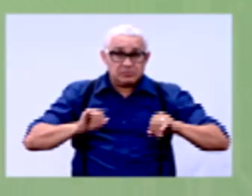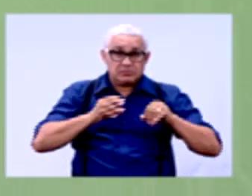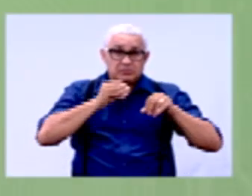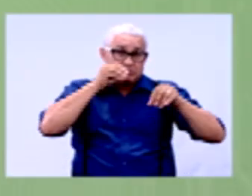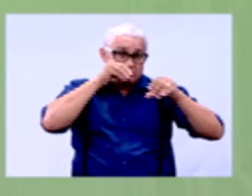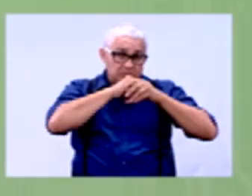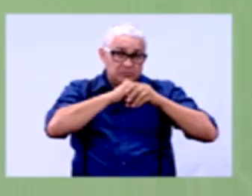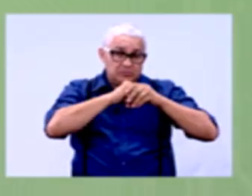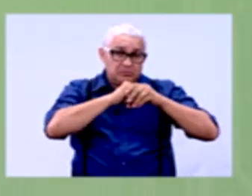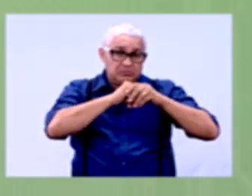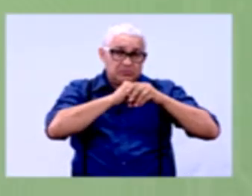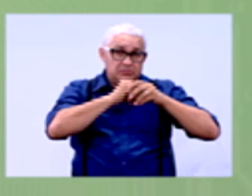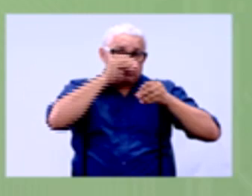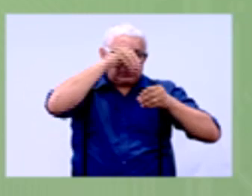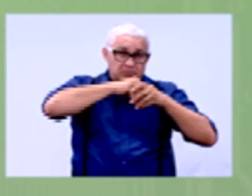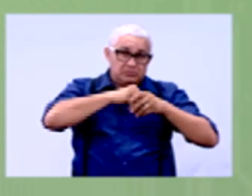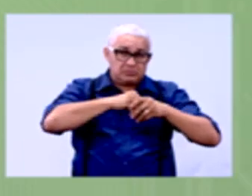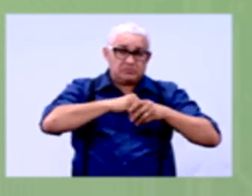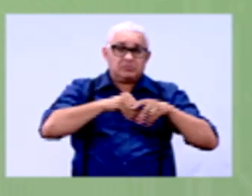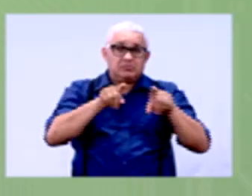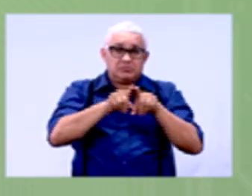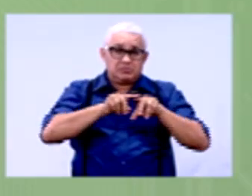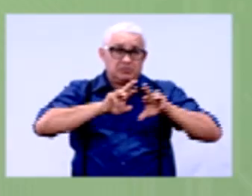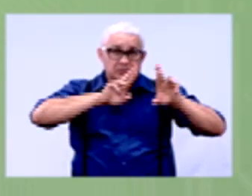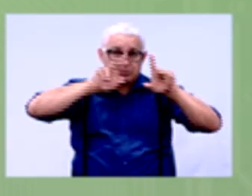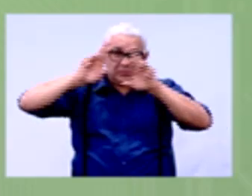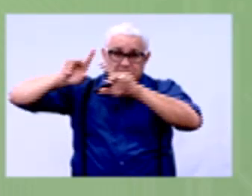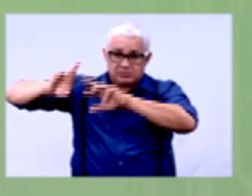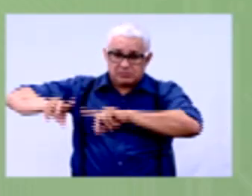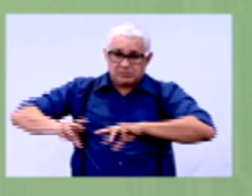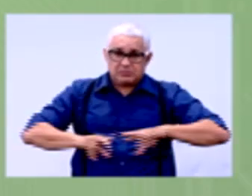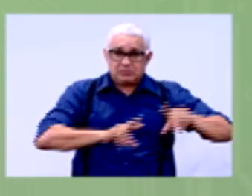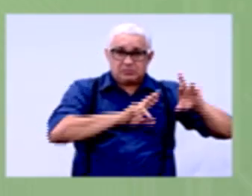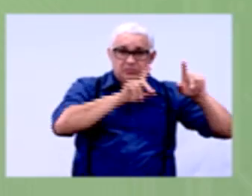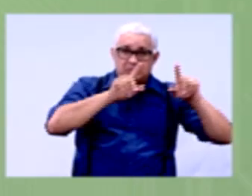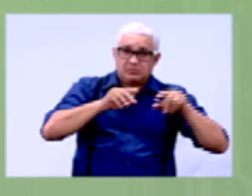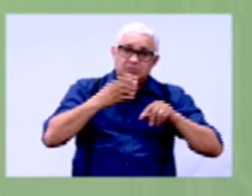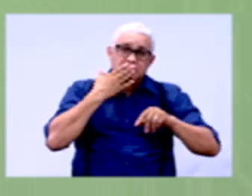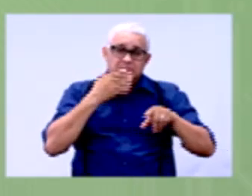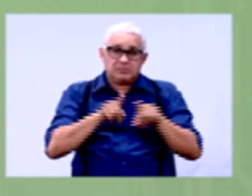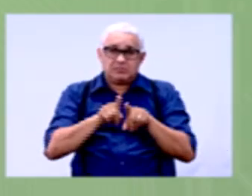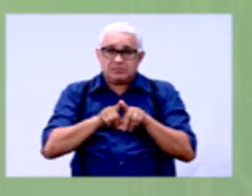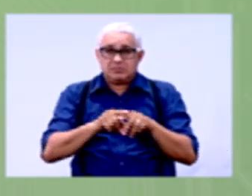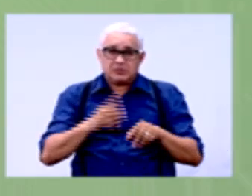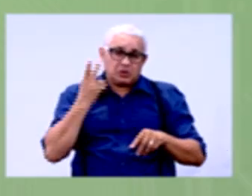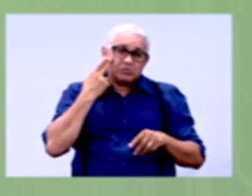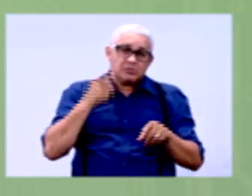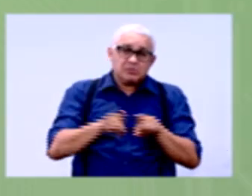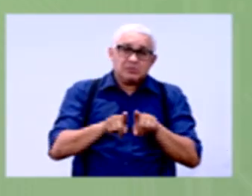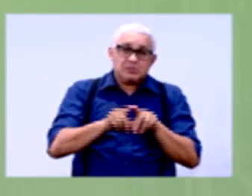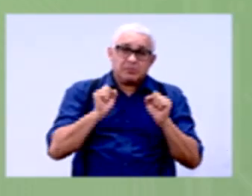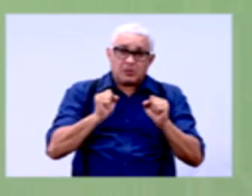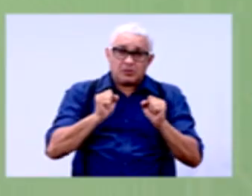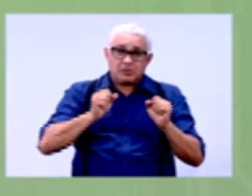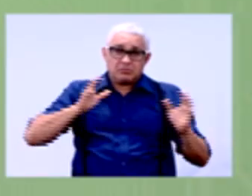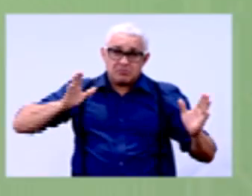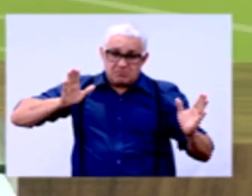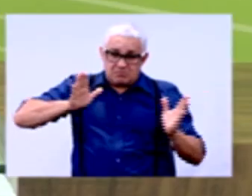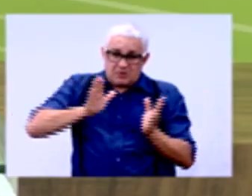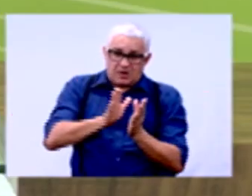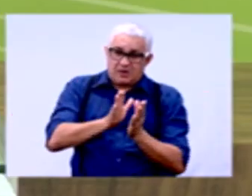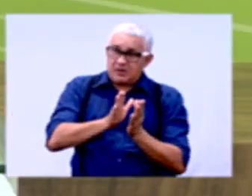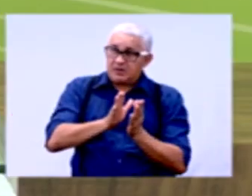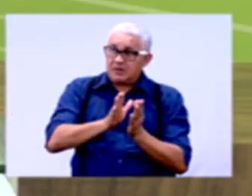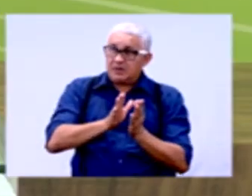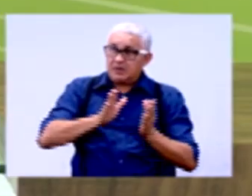ter tipos e caracteres diferentes dos convencionais e ainda podem ser comprimidos, né?